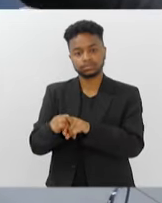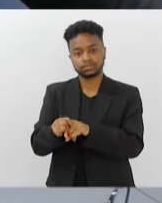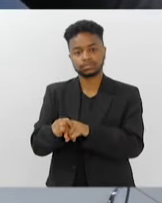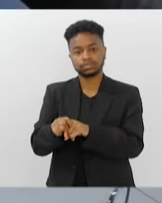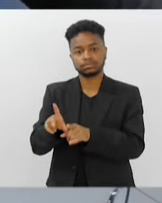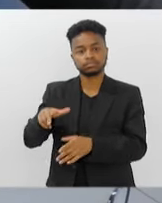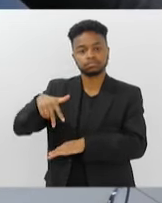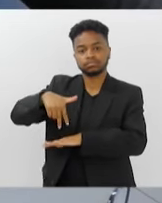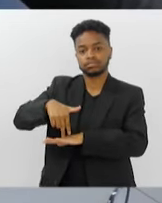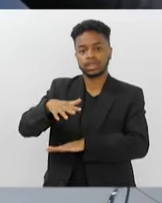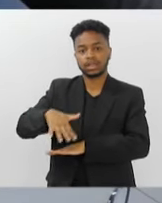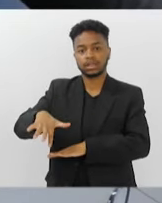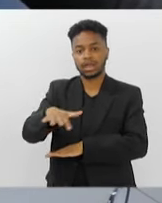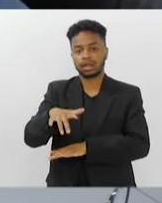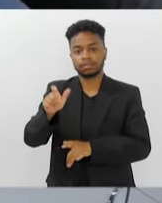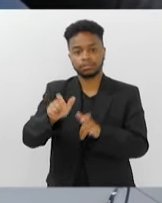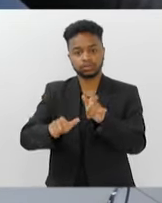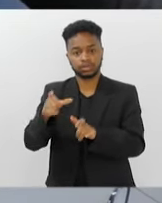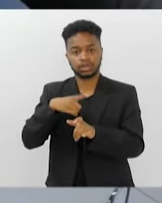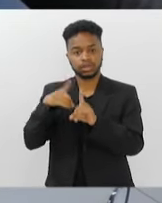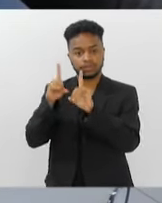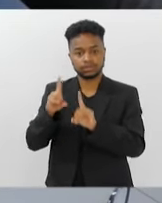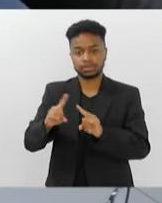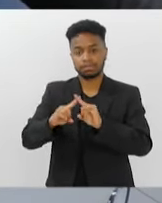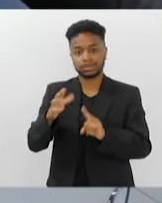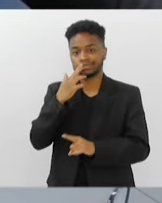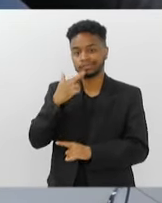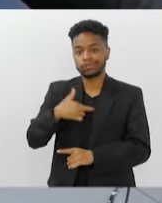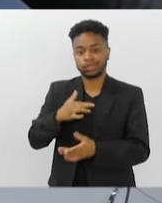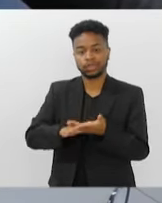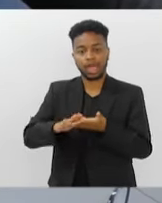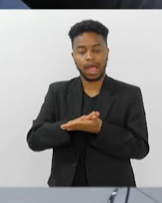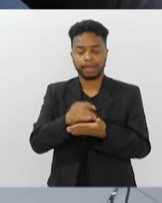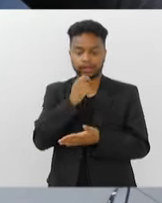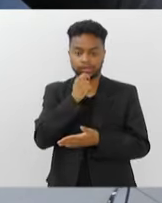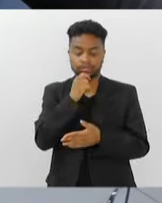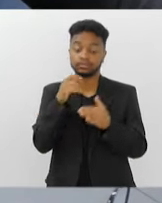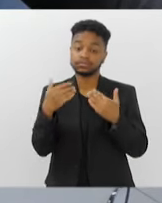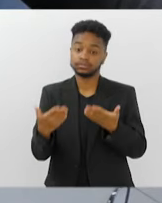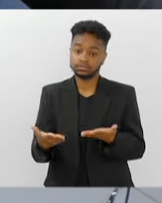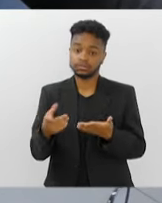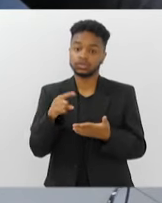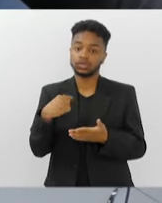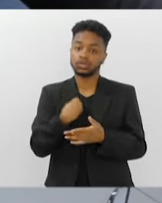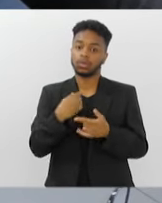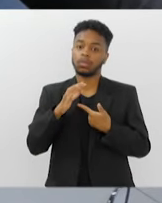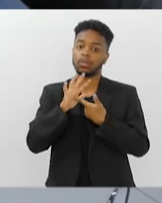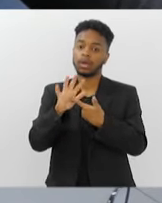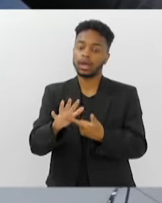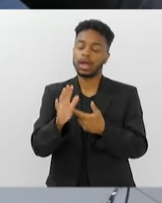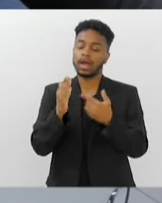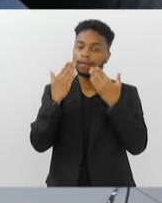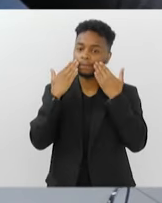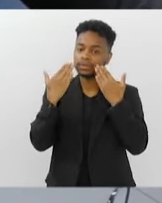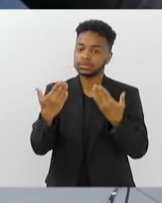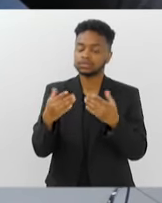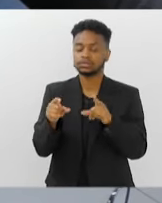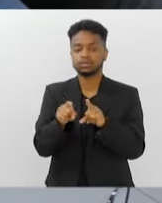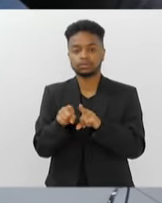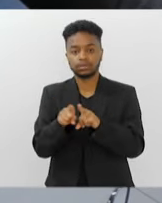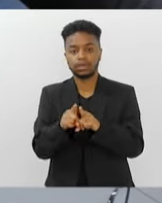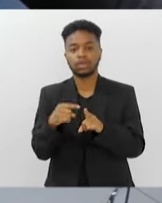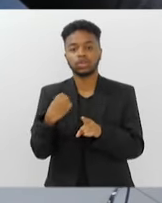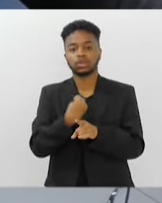nesta área de pcds e eles também não responderam então assim a gente fez a apresentação a gente Inclusive